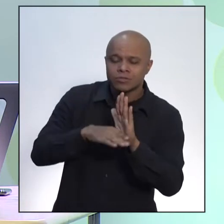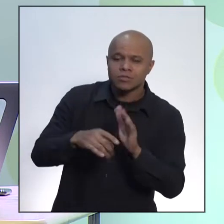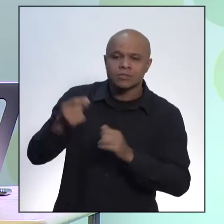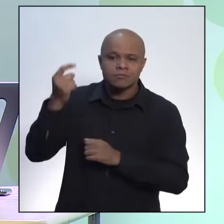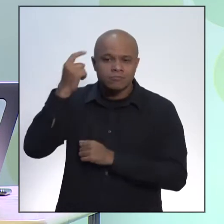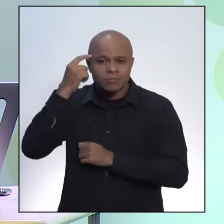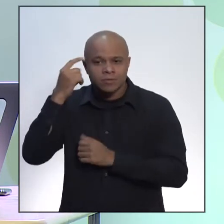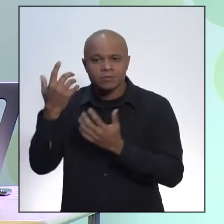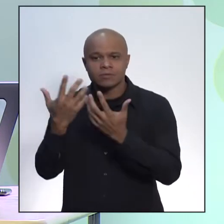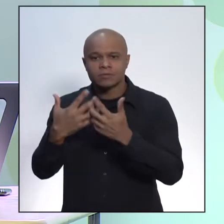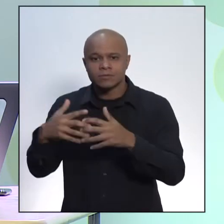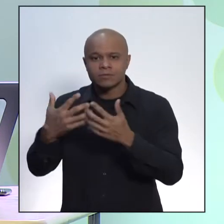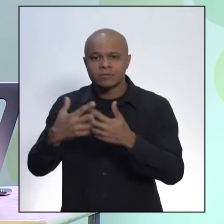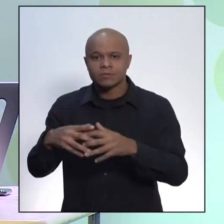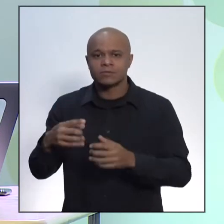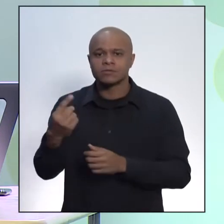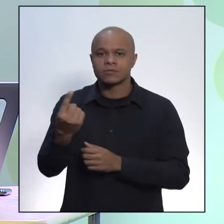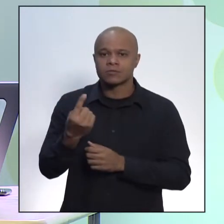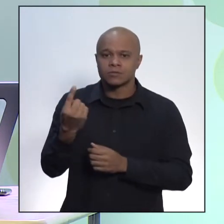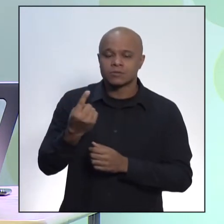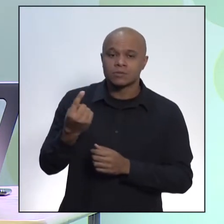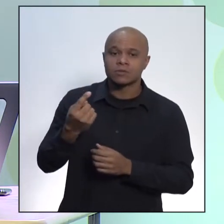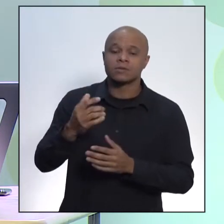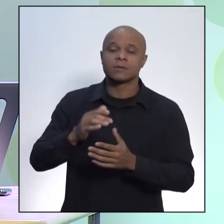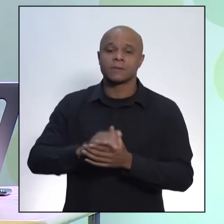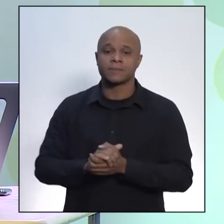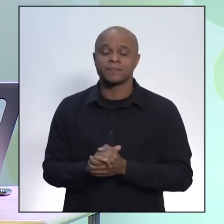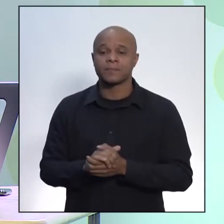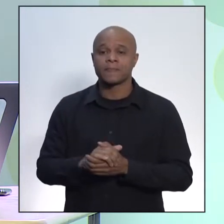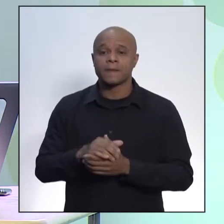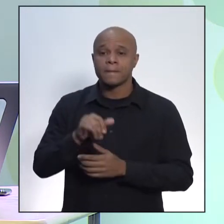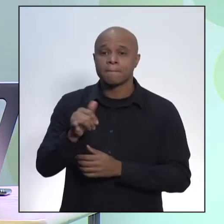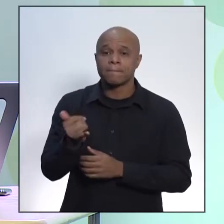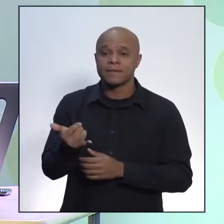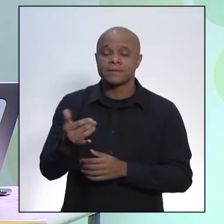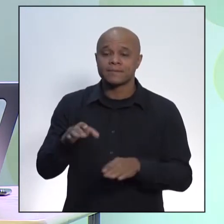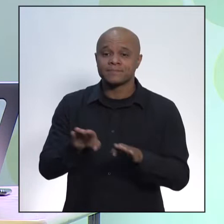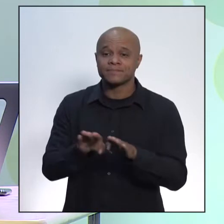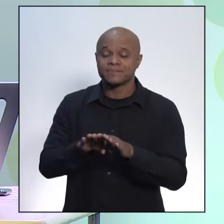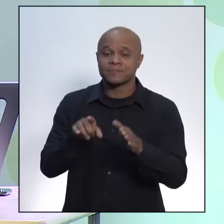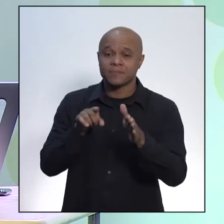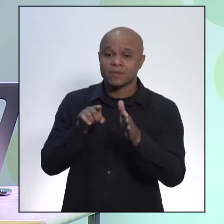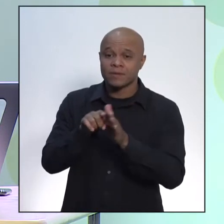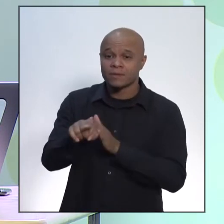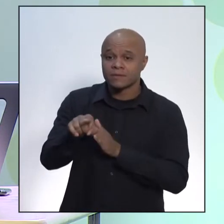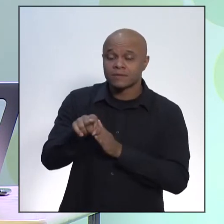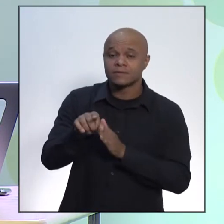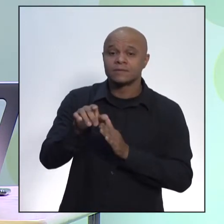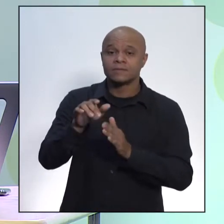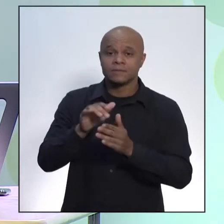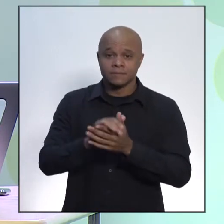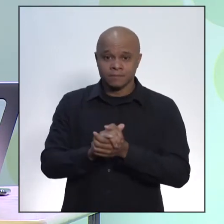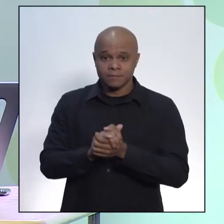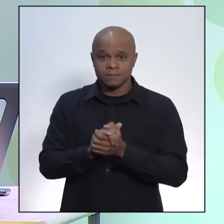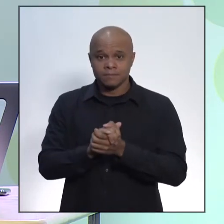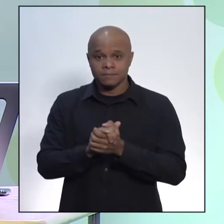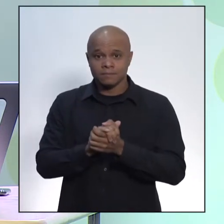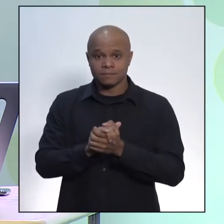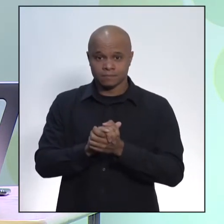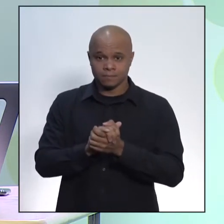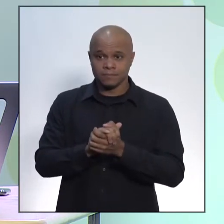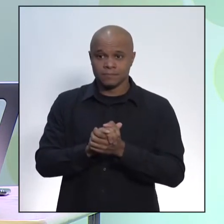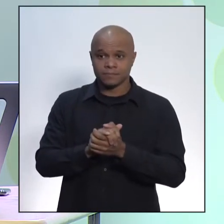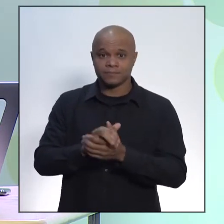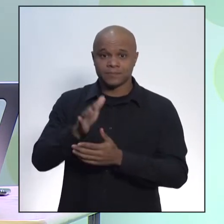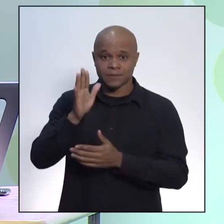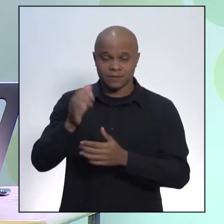normalmente solitário. Obviamente, eu falando em primeira pessoa. Vou aproveitar, Adriana, e vou te fazer uma pergunta. A gente já está indo aqui, já